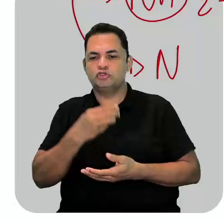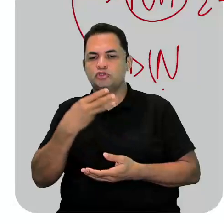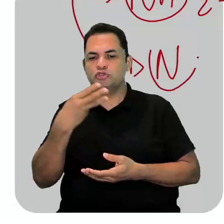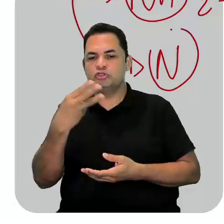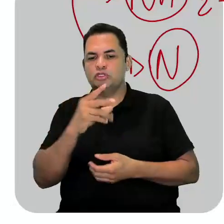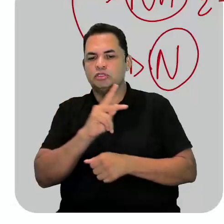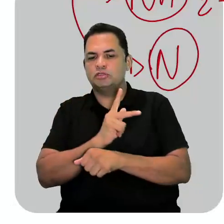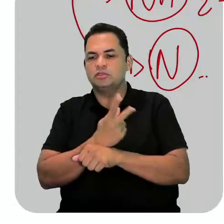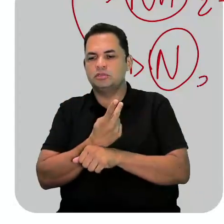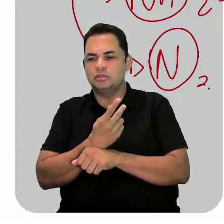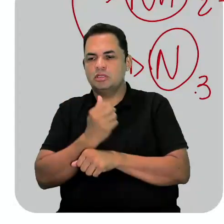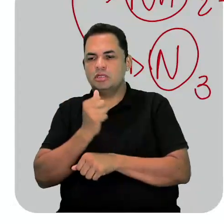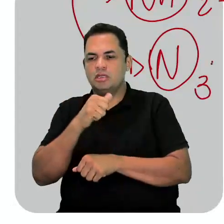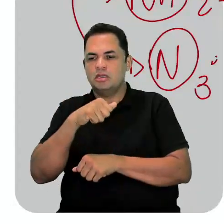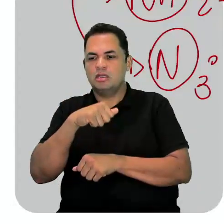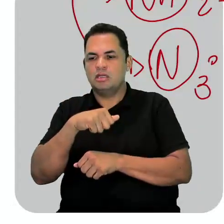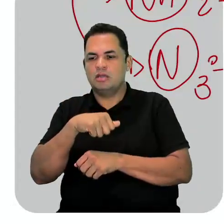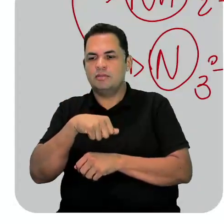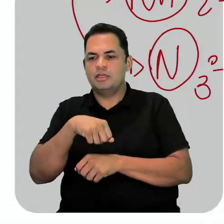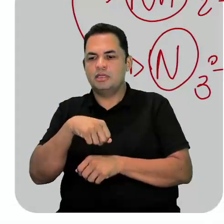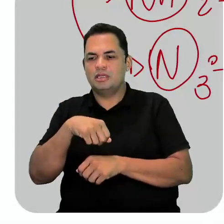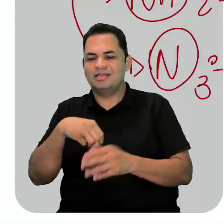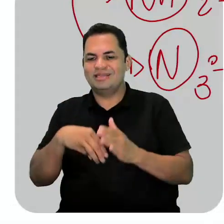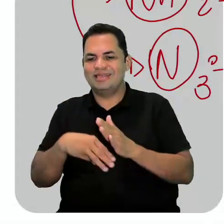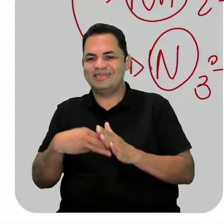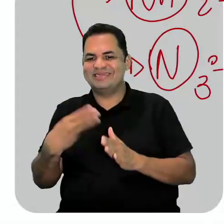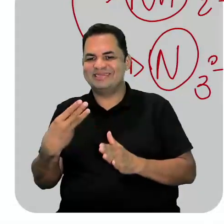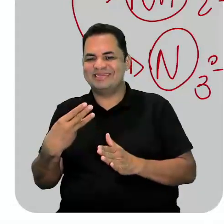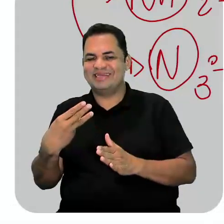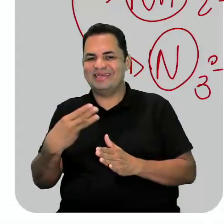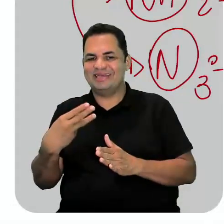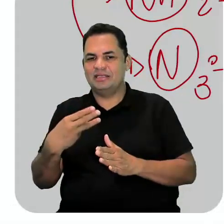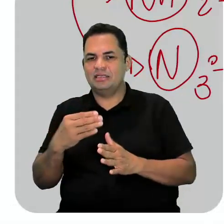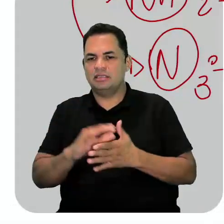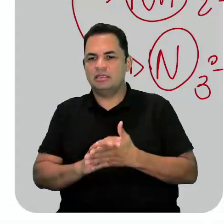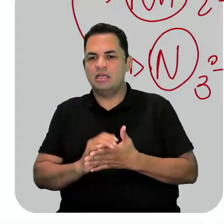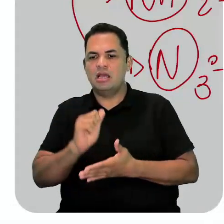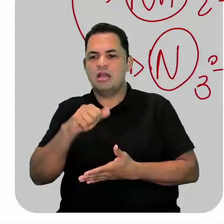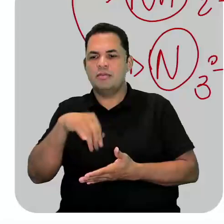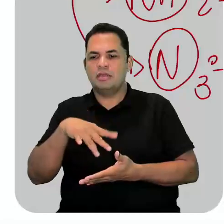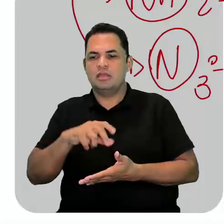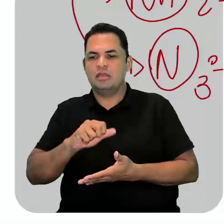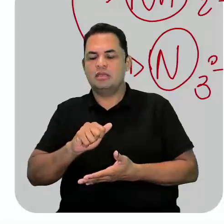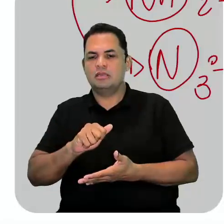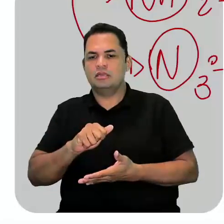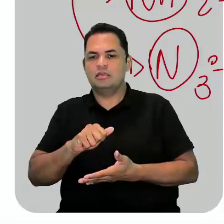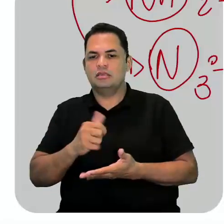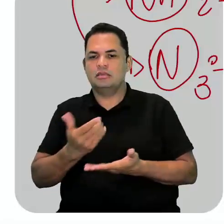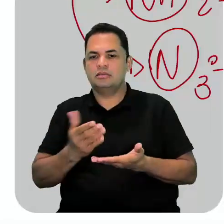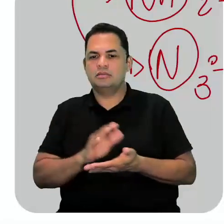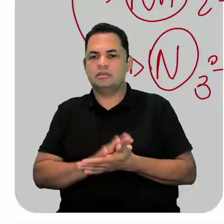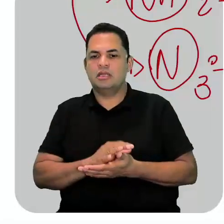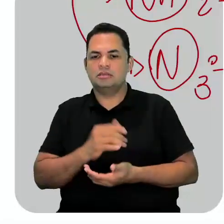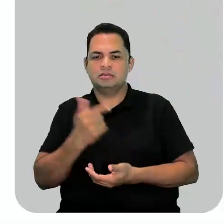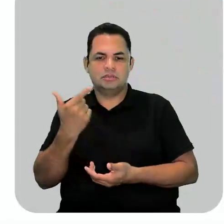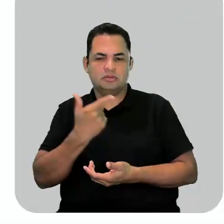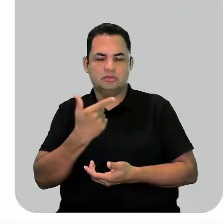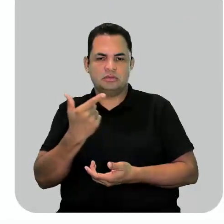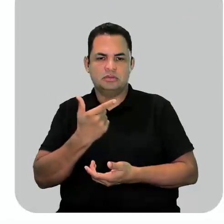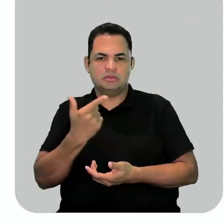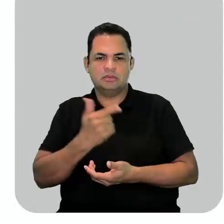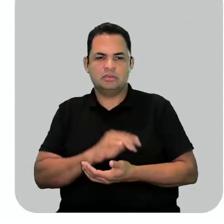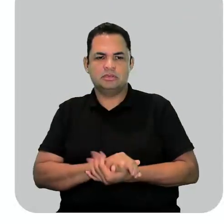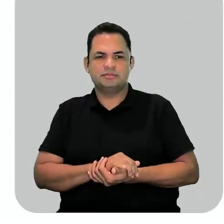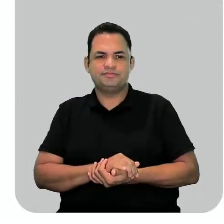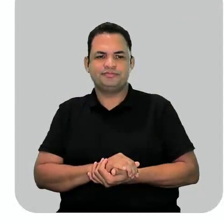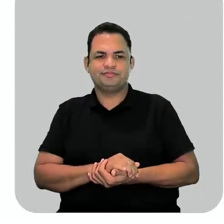hidrogênios, ela é uma amina terciária. Então, essa amina aqui, ó, ela é secundária.